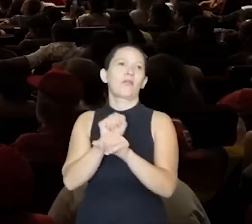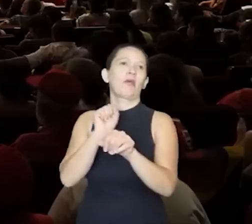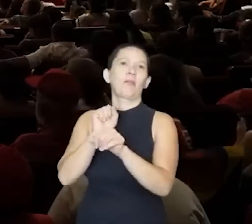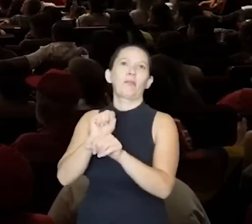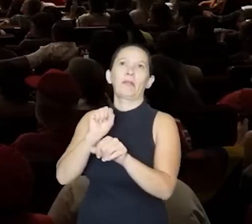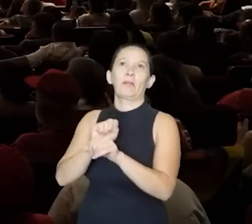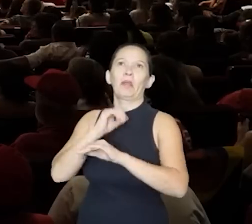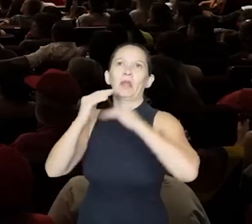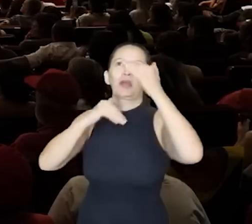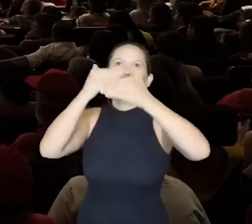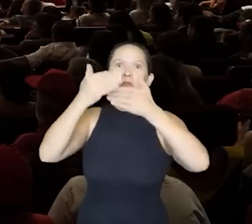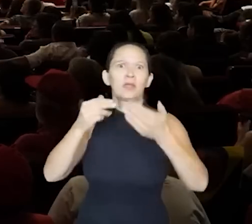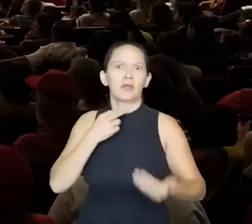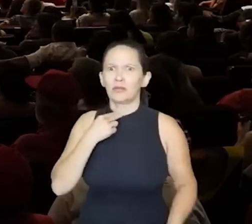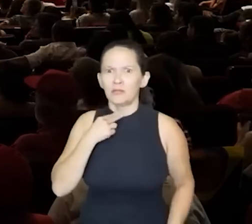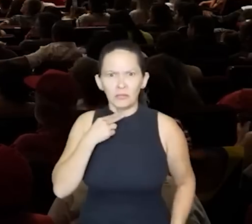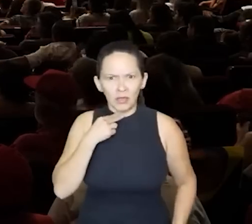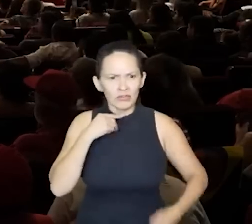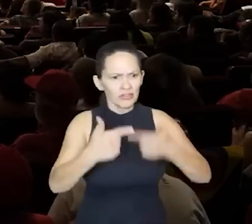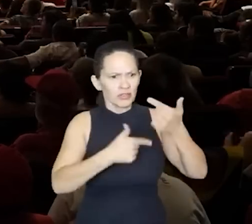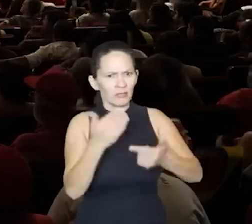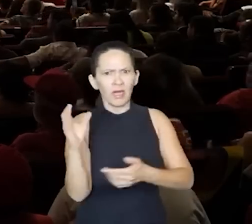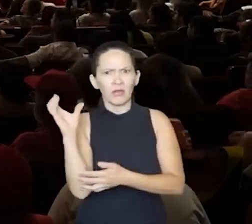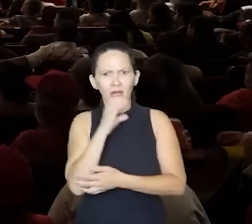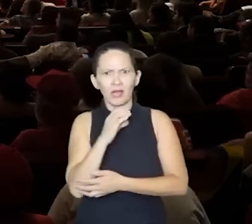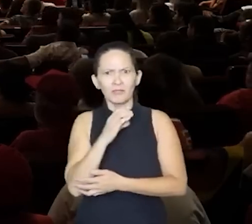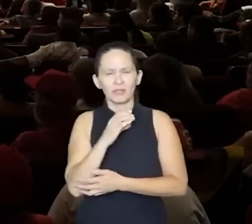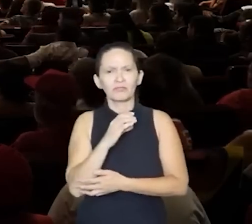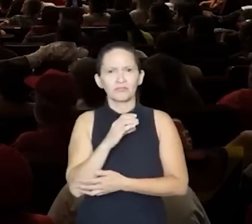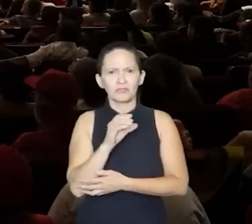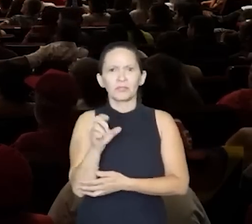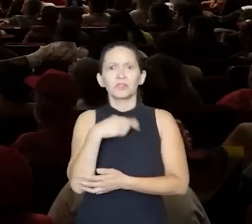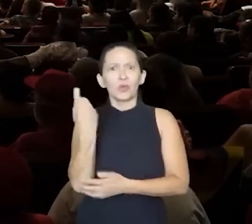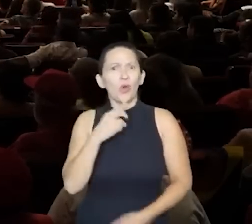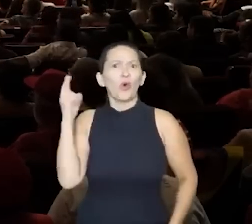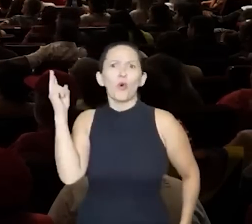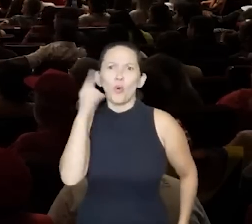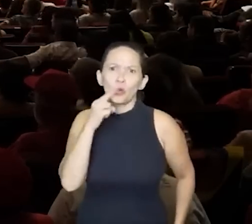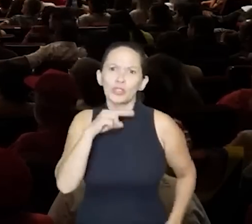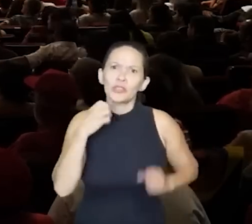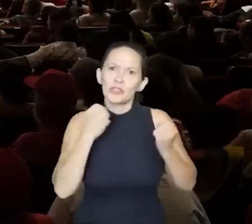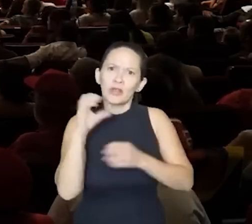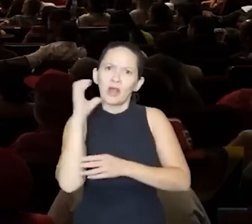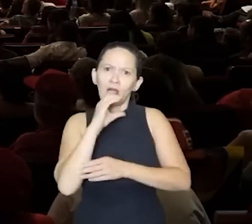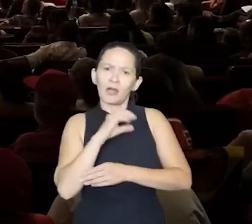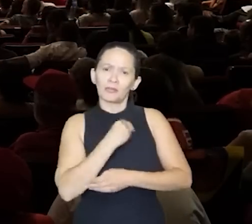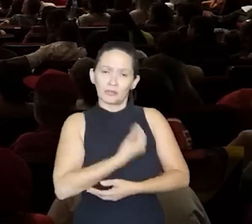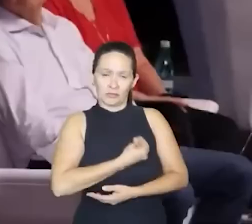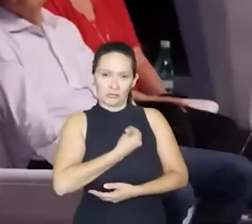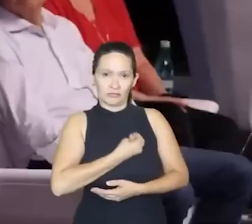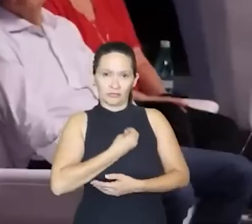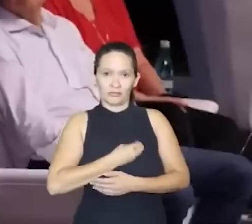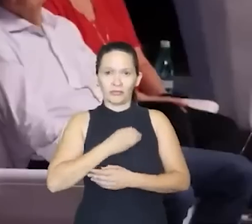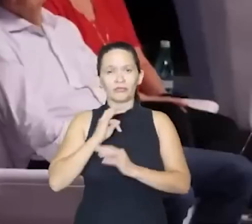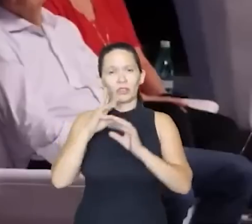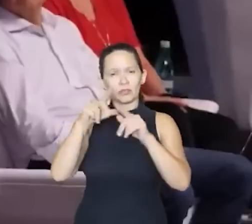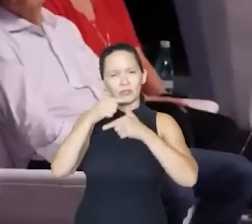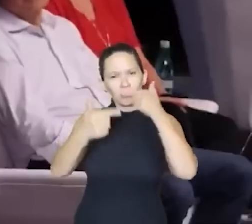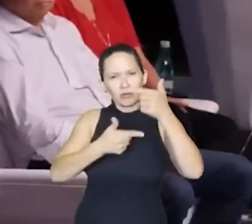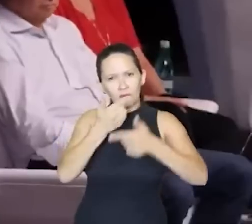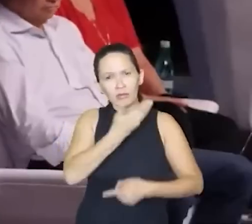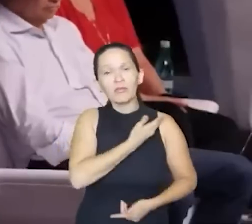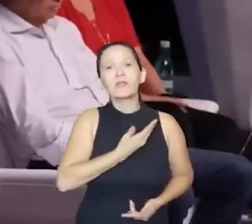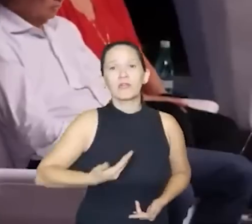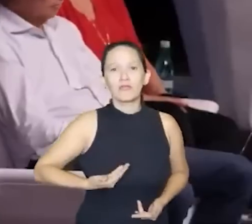crescimento em empregos. Este sentido de urgência, que certamente estará presente em todas as ações do governo,